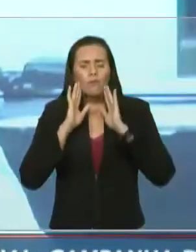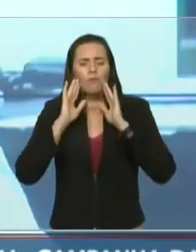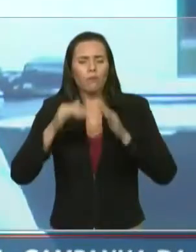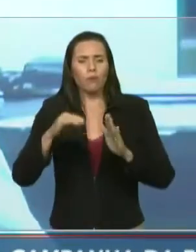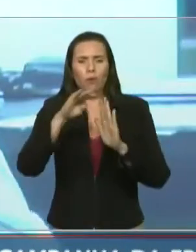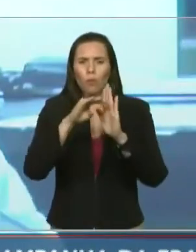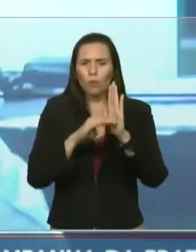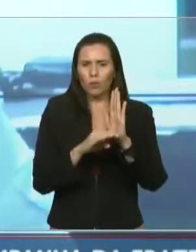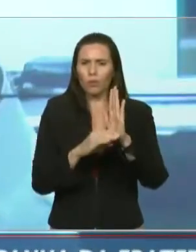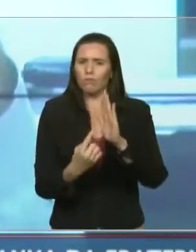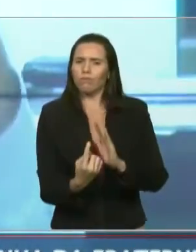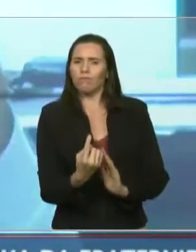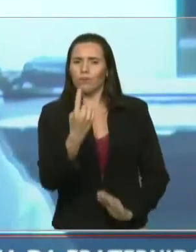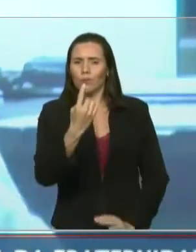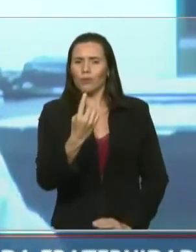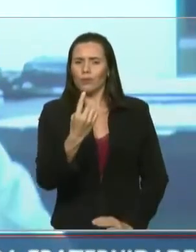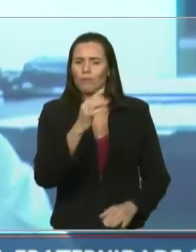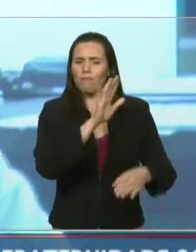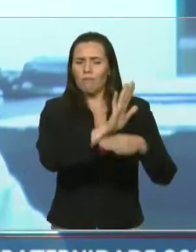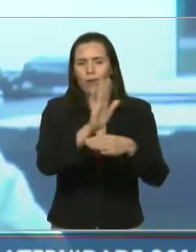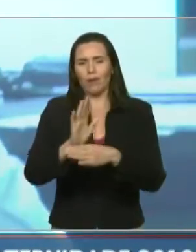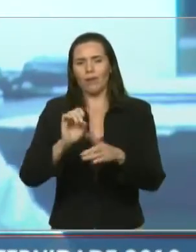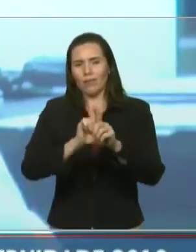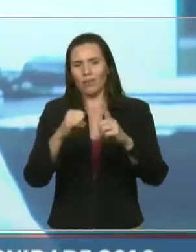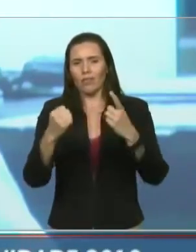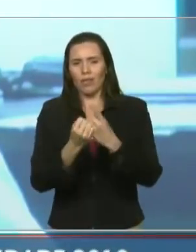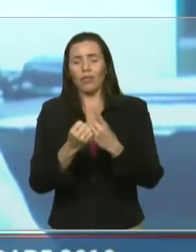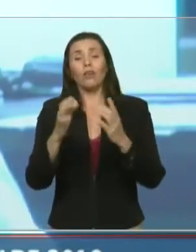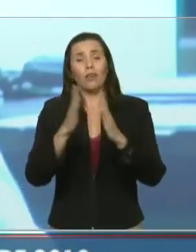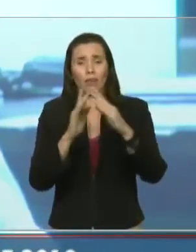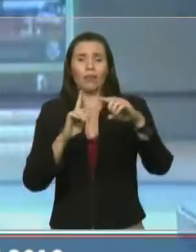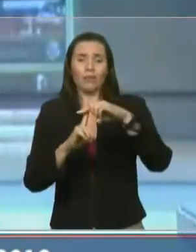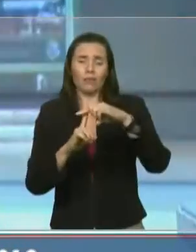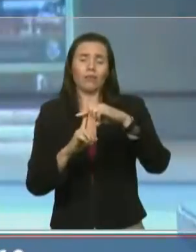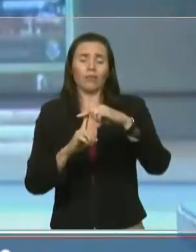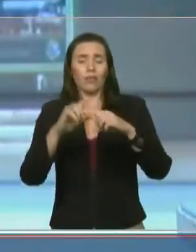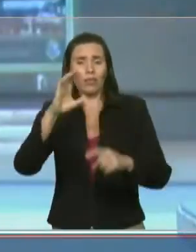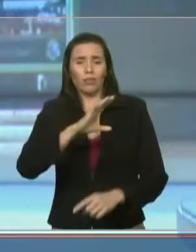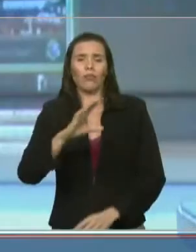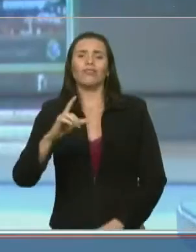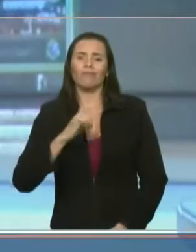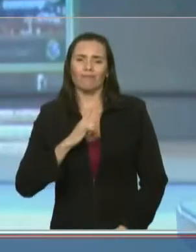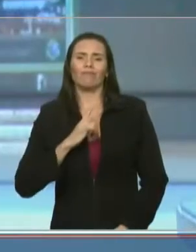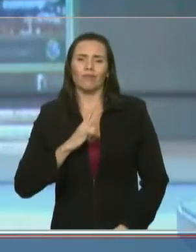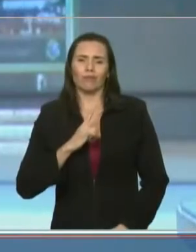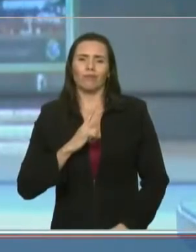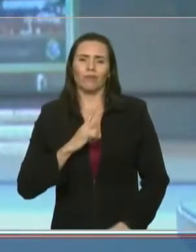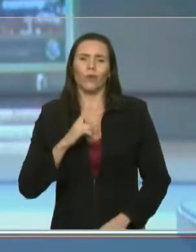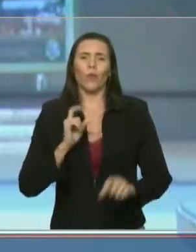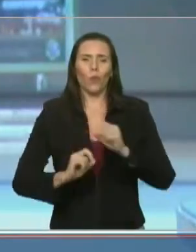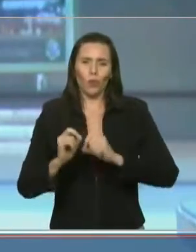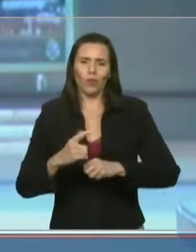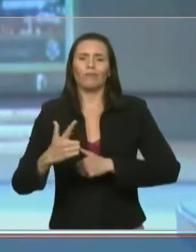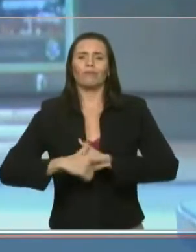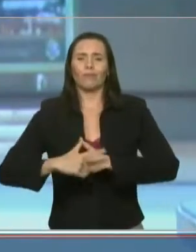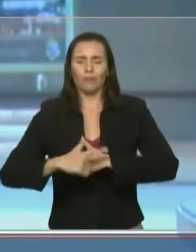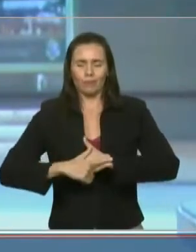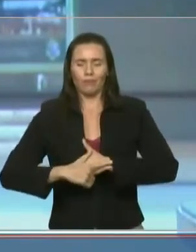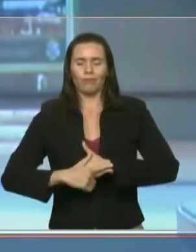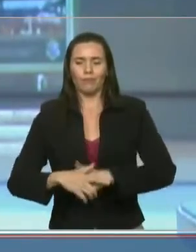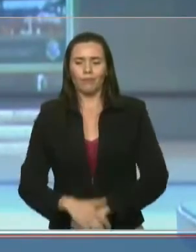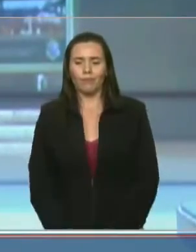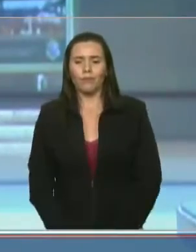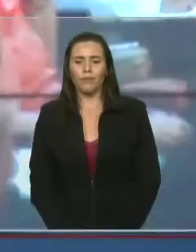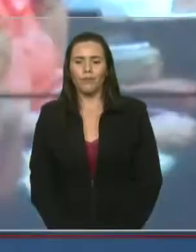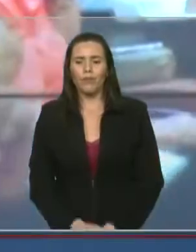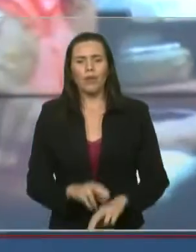A igreja tem essa capacidade, ela tem essa vocação. Em todos os locais em que nós estamos, nós temos ali a